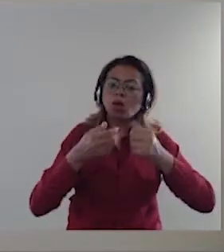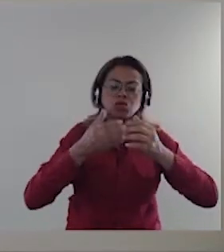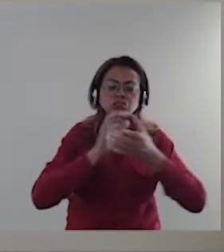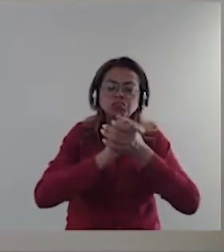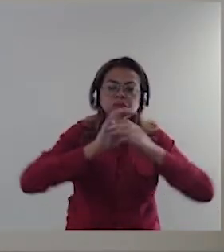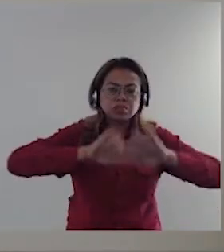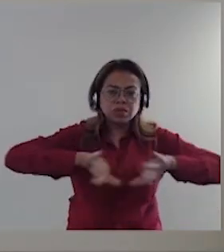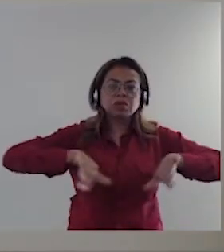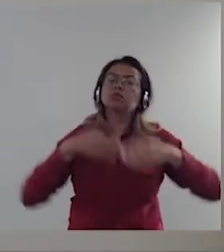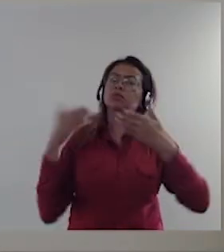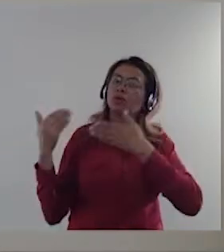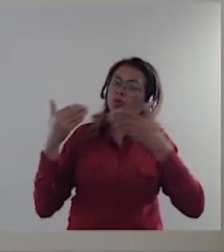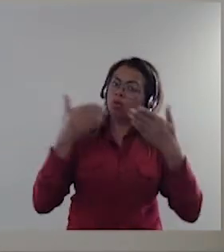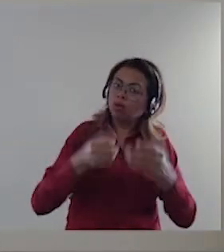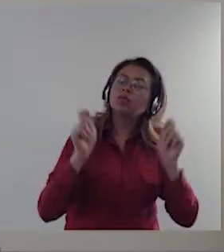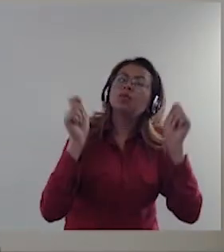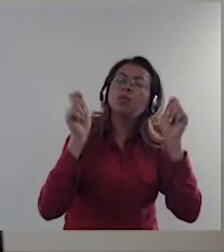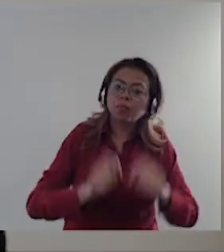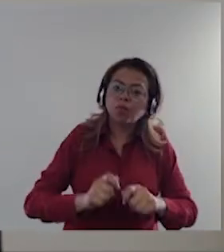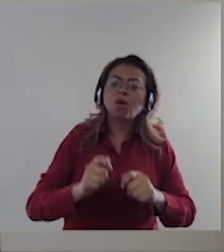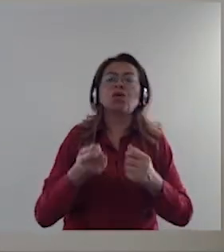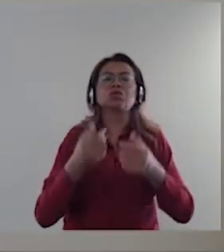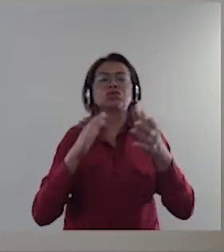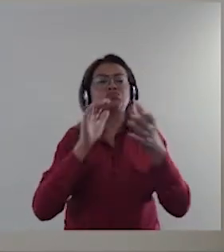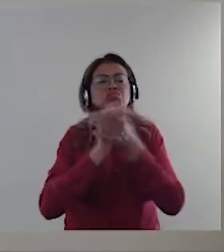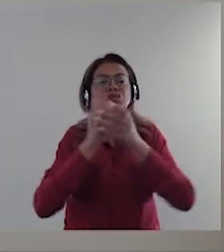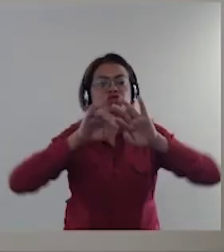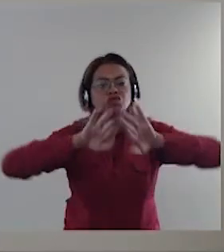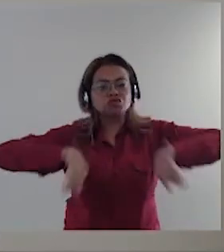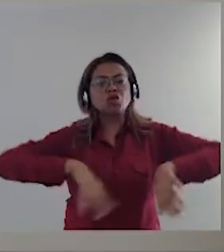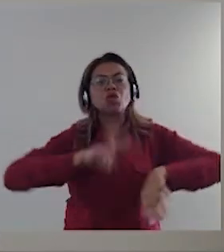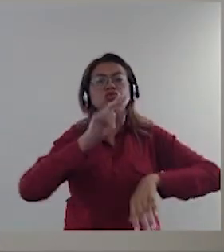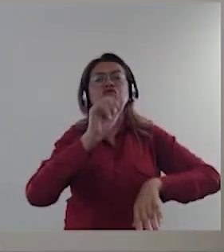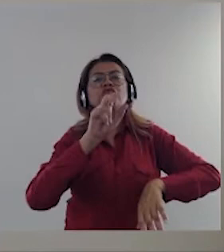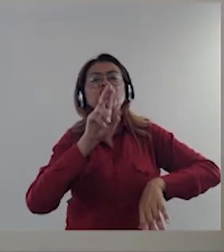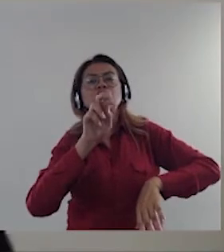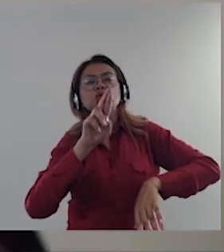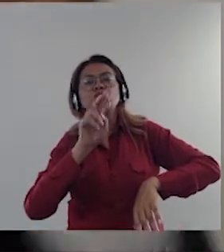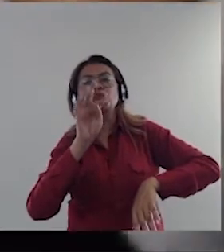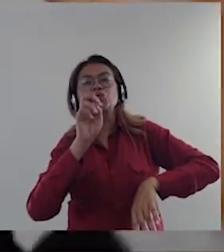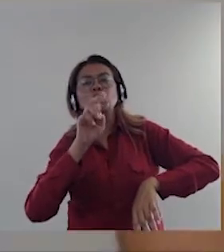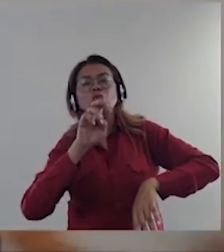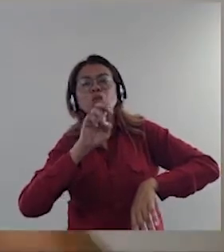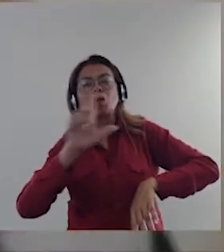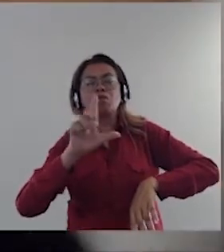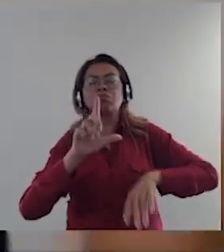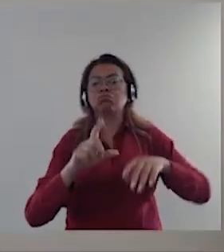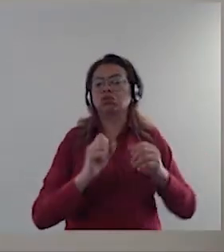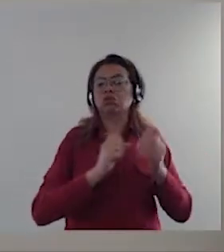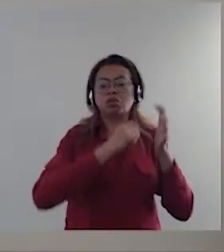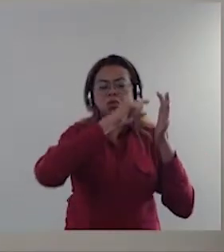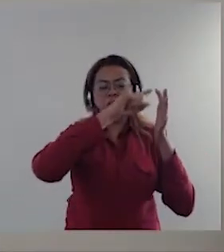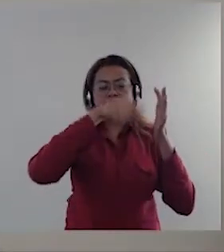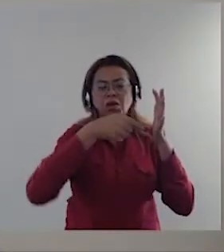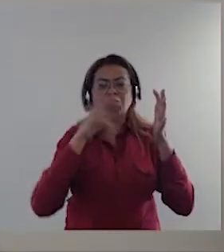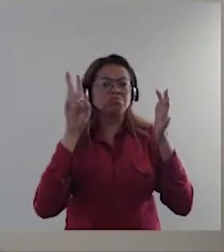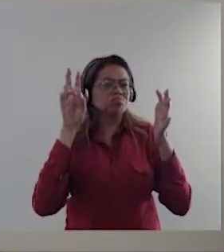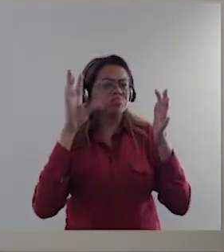da tecnologia que foi deixado para a gente por essa época que nós estamos vivendo, né? Claro que tem muito mais coisas, tem muito mais